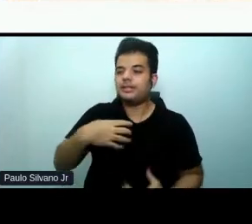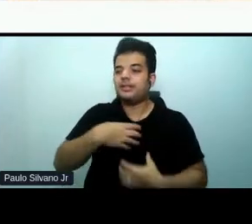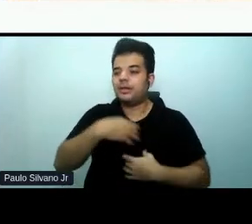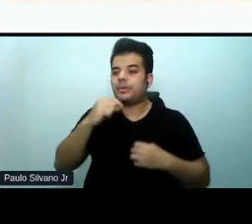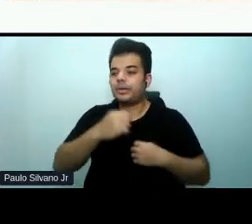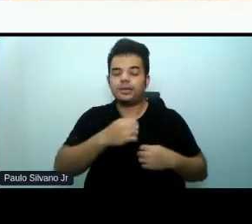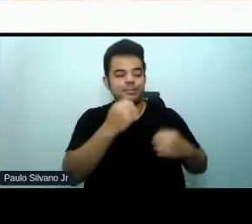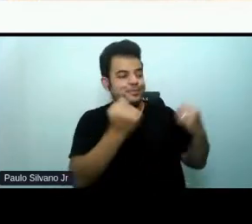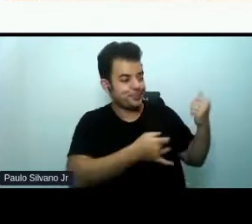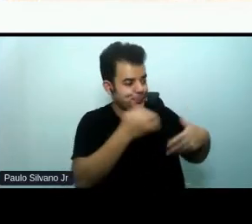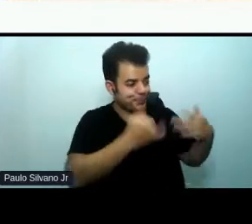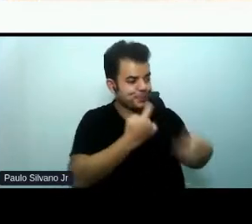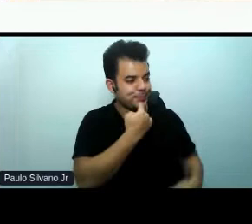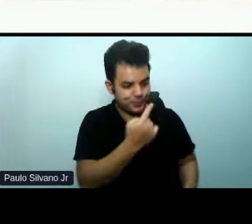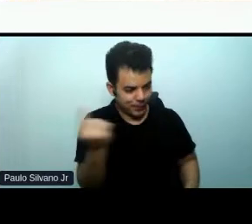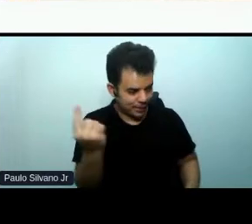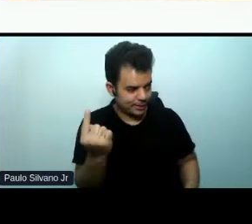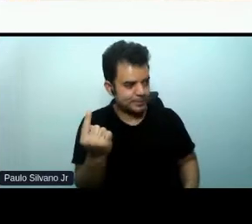Mas